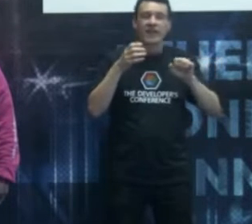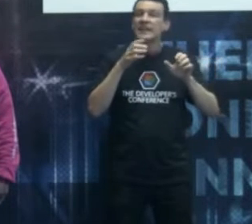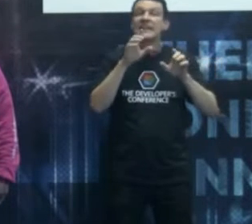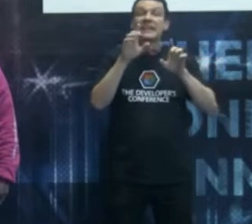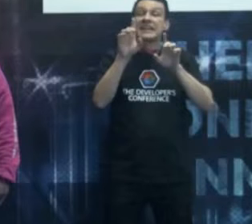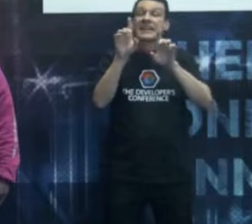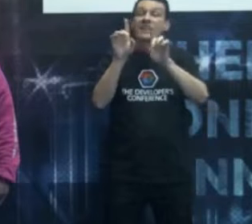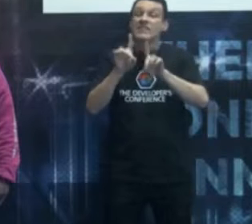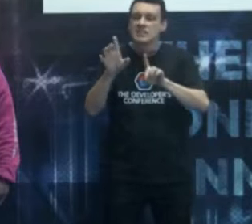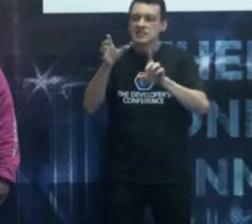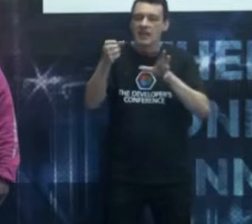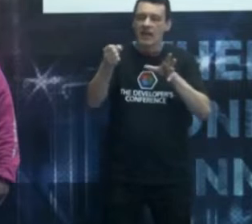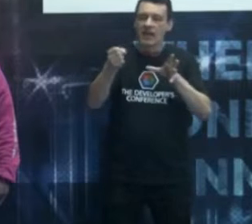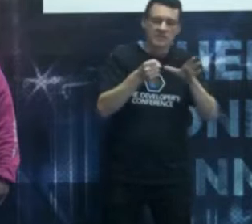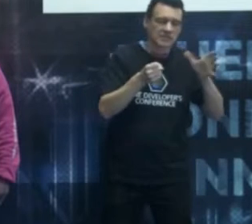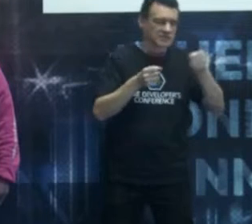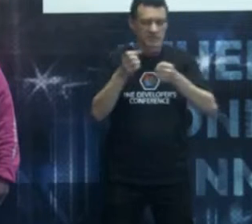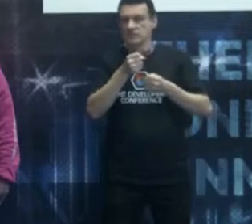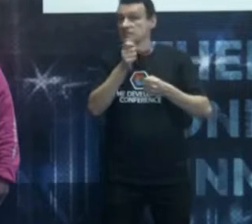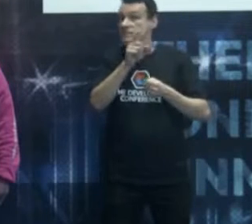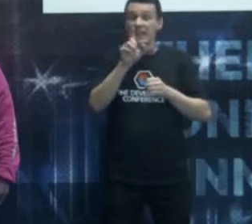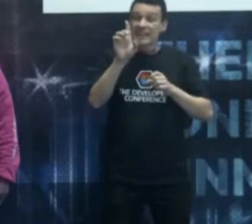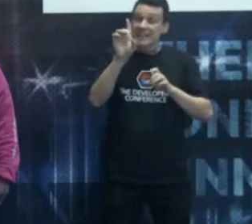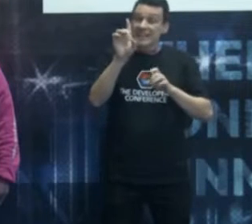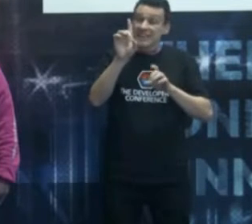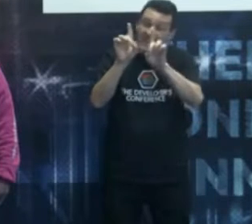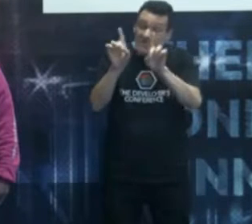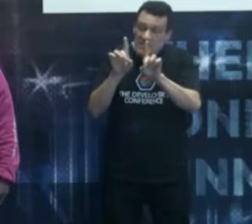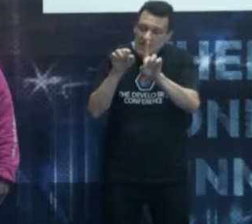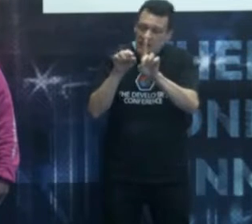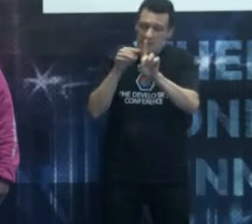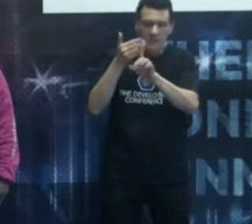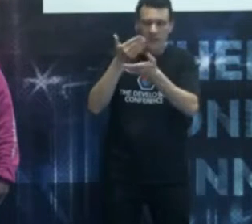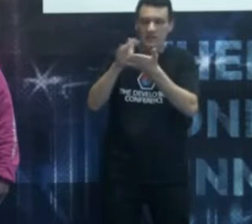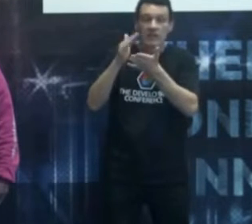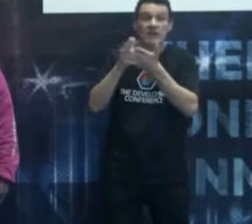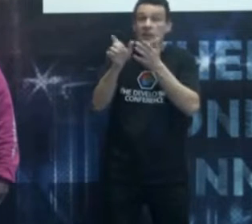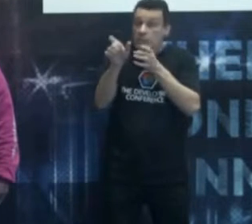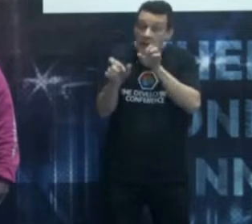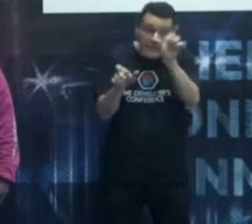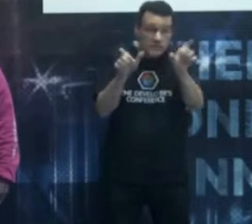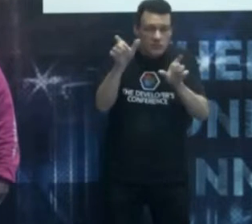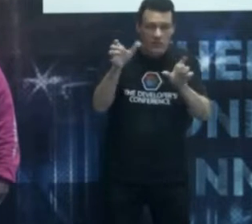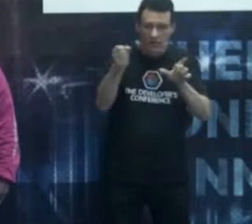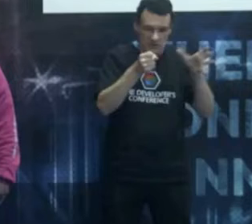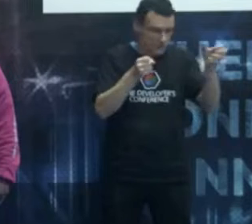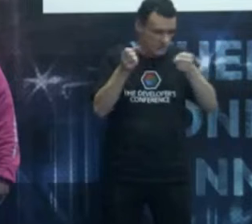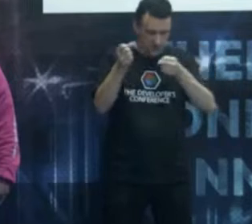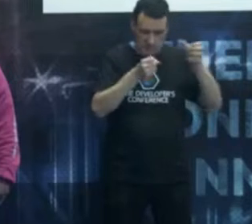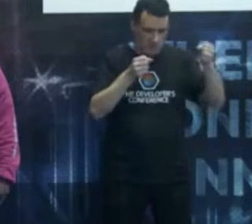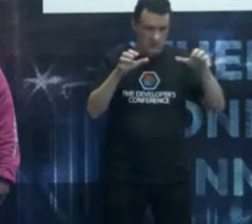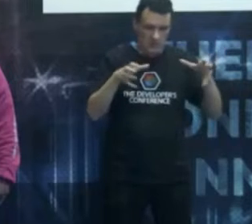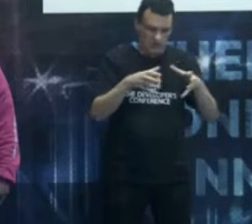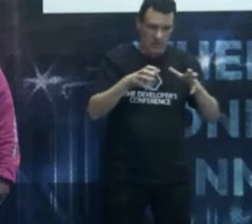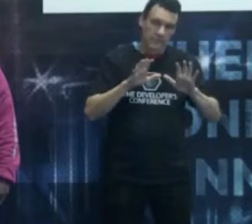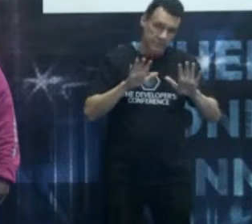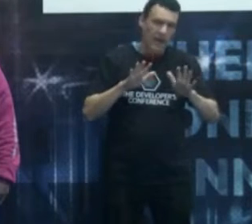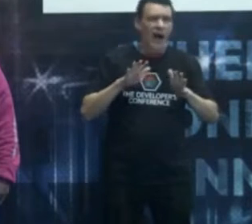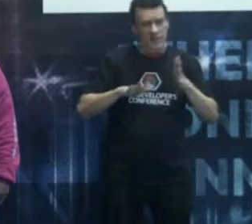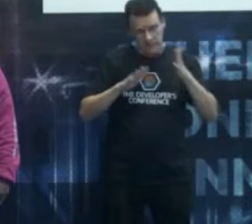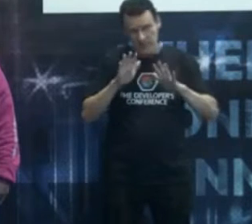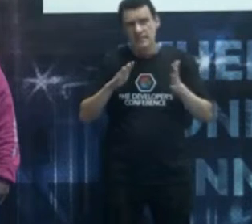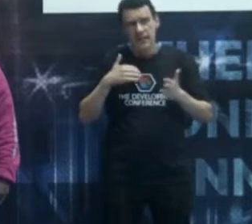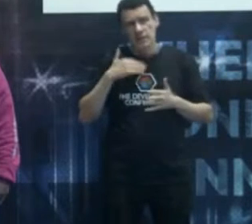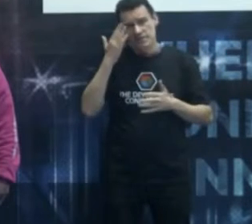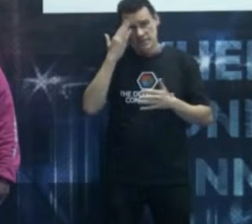pessoa. A deficiência é só veículo para eu entender que recursos que eu preciso. O que talvez eu já possa adiantar, porque eu sei que o Cássio, como uma